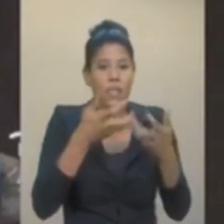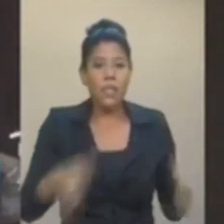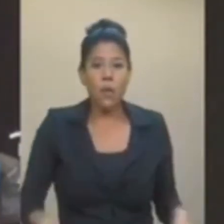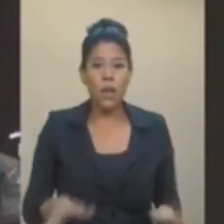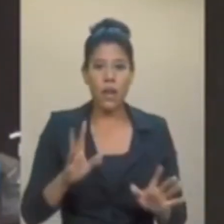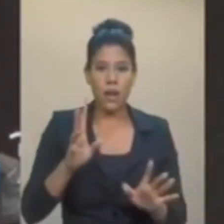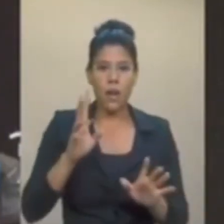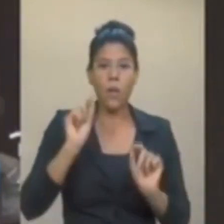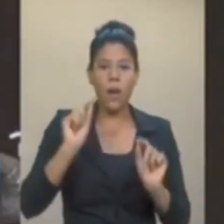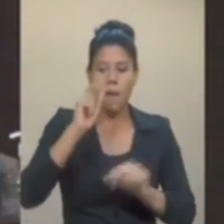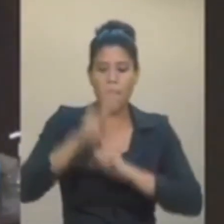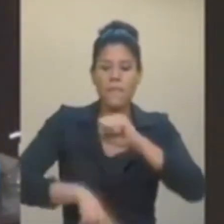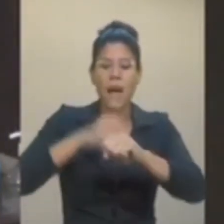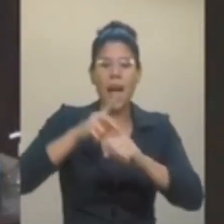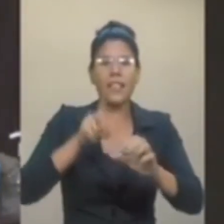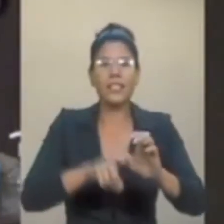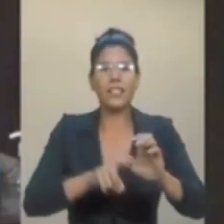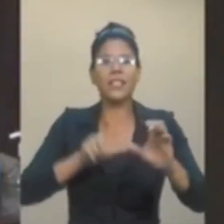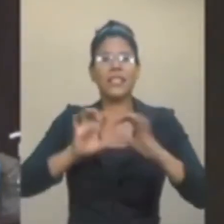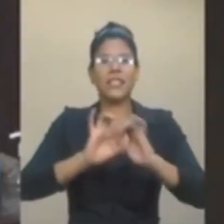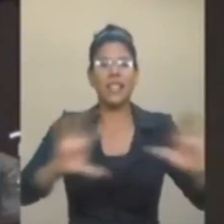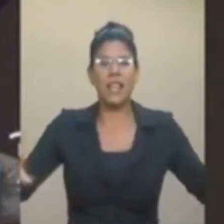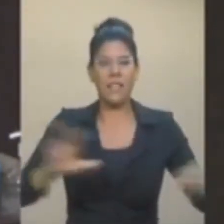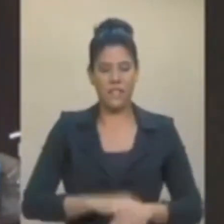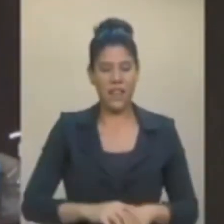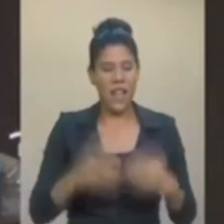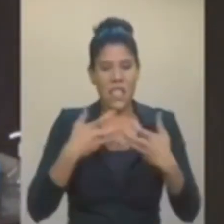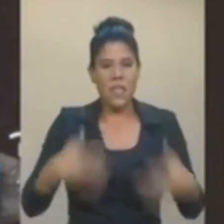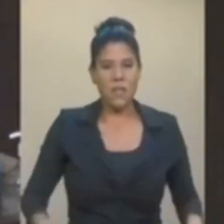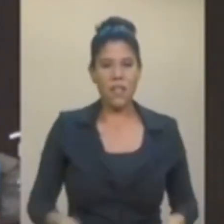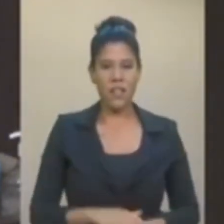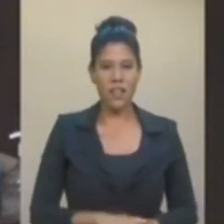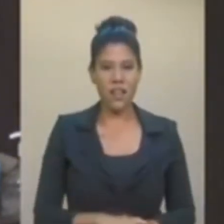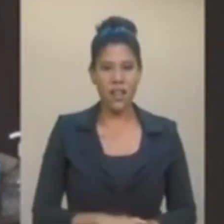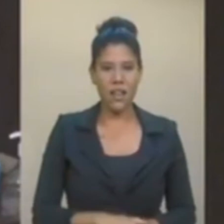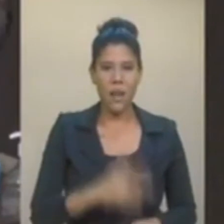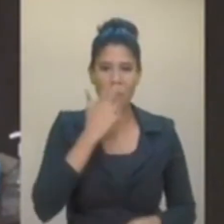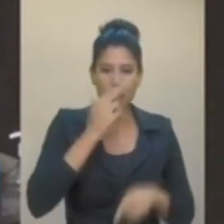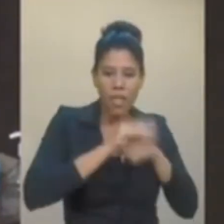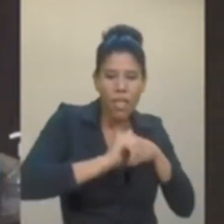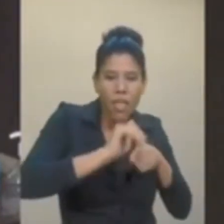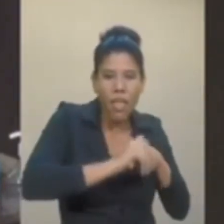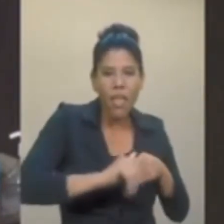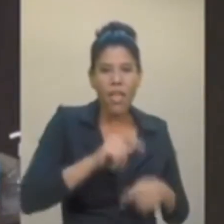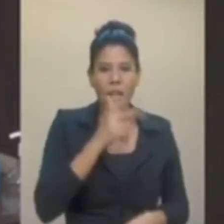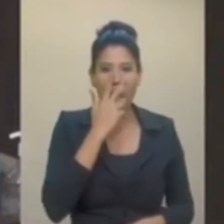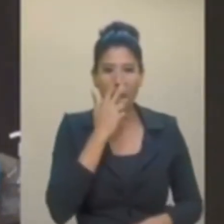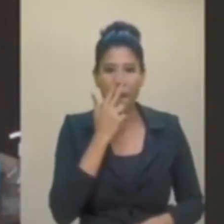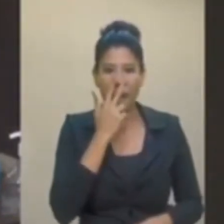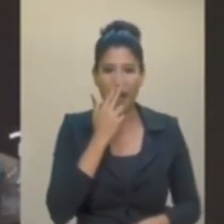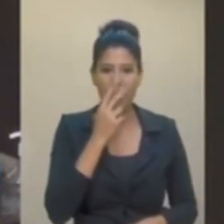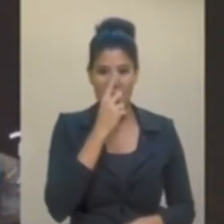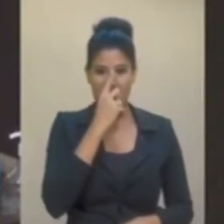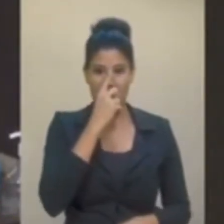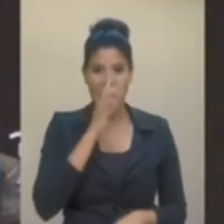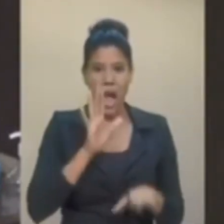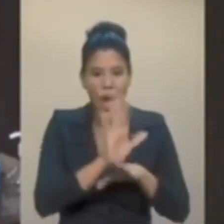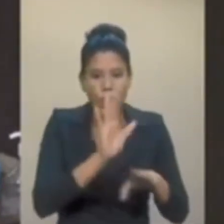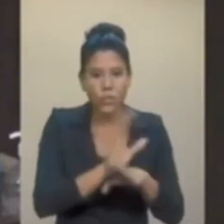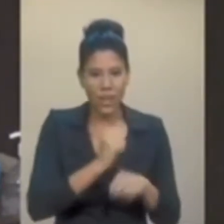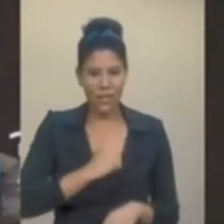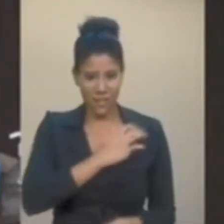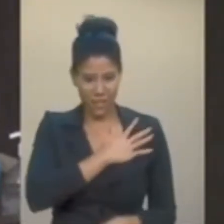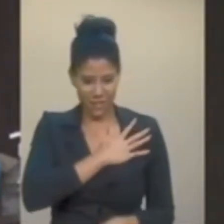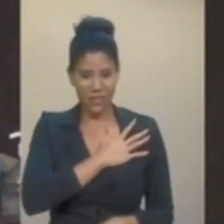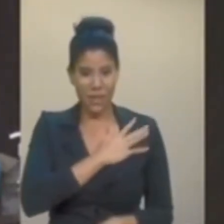queriam a abolição e que emprestaram, falava Raimundo Faoro naquele momento, a sua pena à ditadura. Só